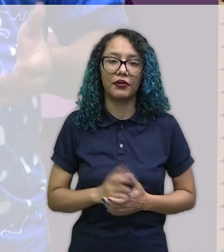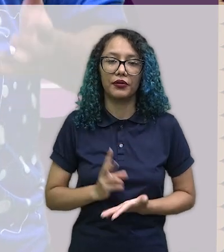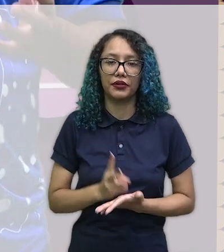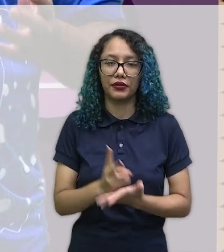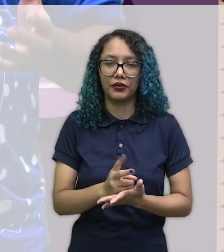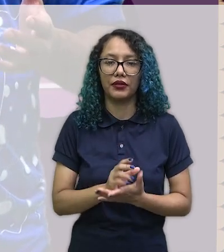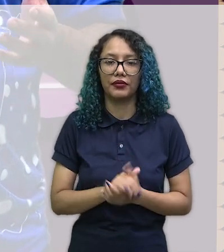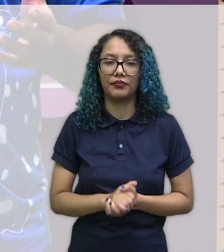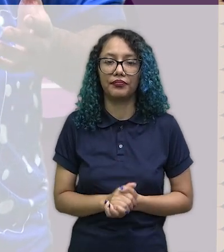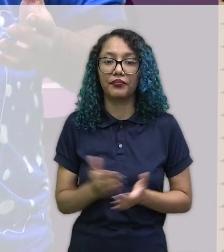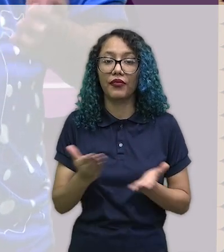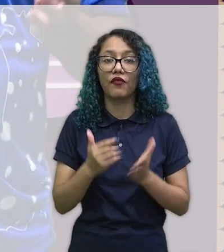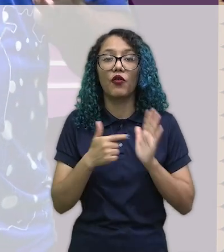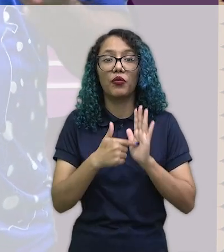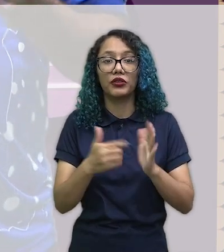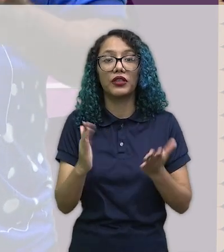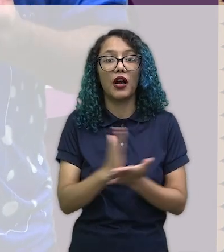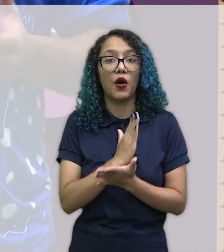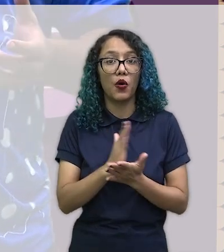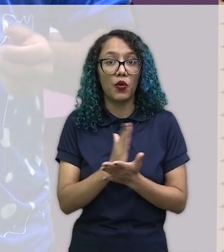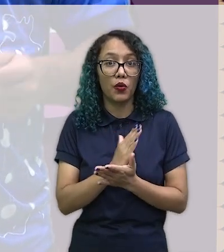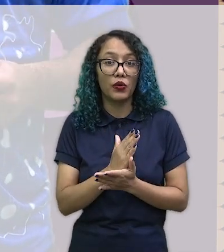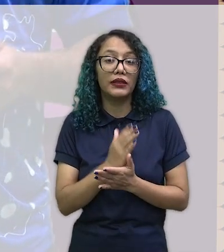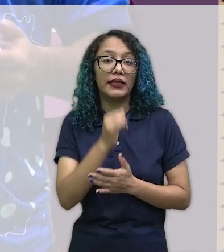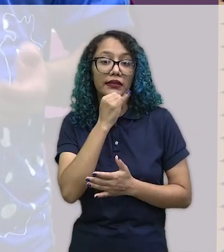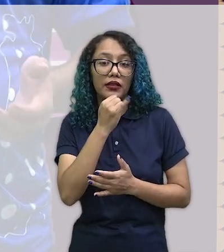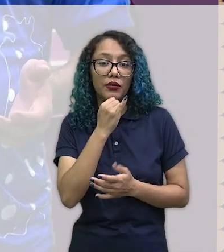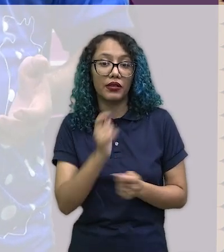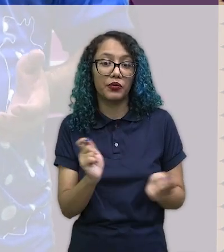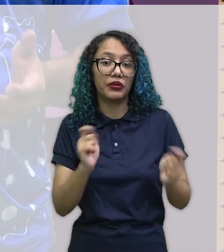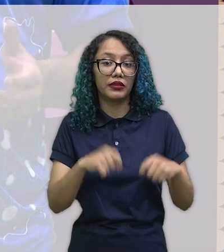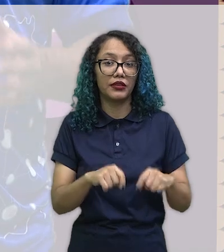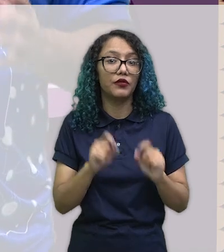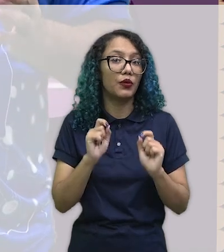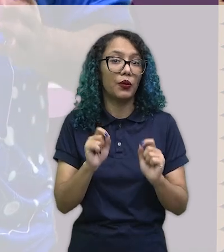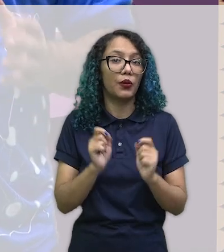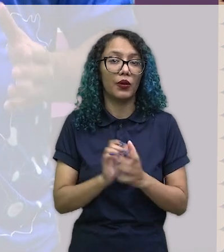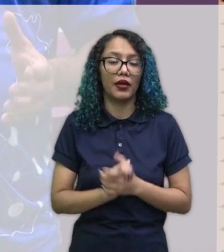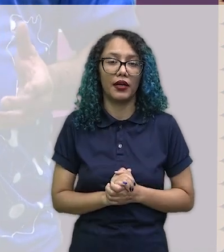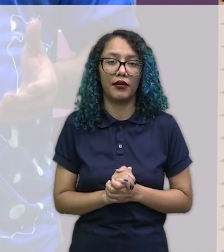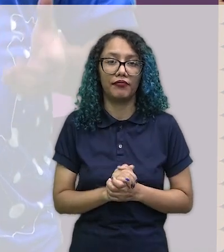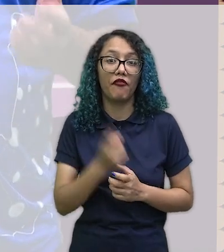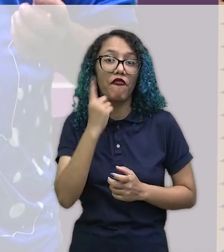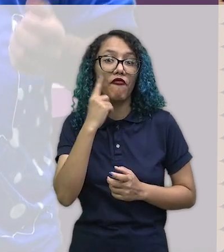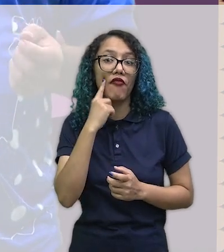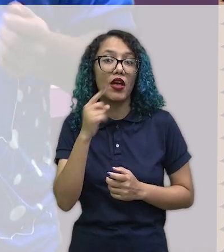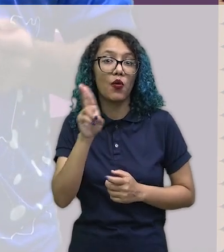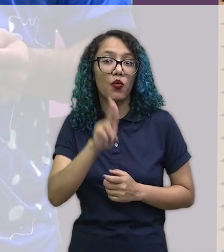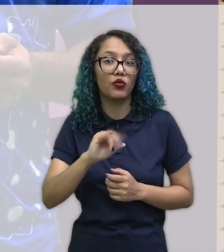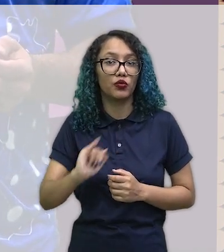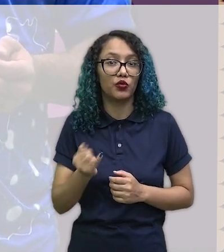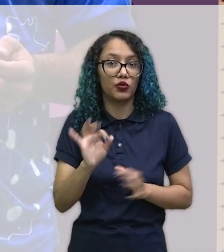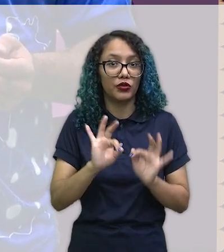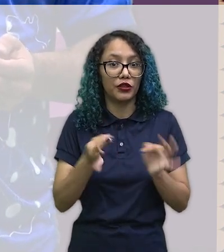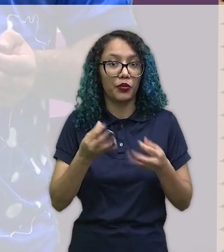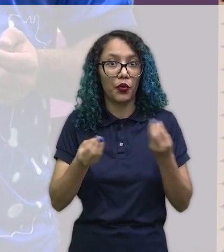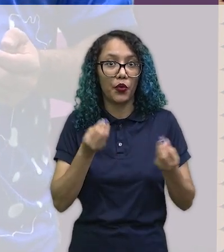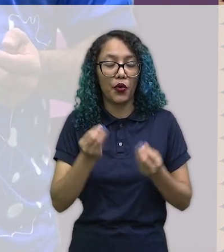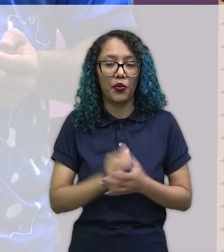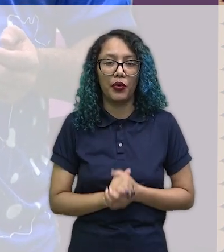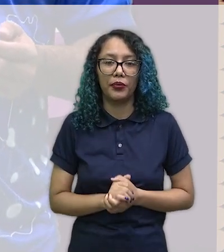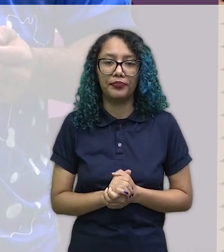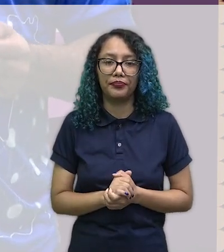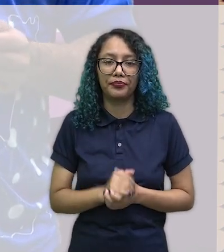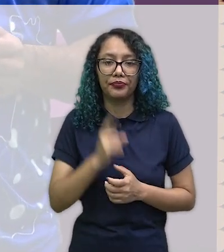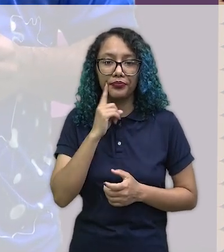aqui, então, alguns exemplos de como a gente pode reconhecer, tá, a aplicação desses juros simples.